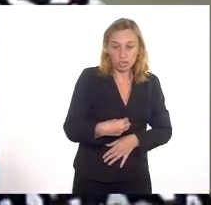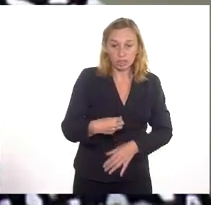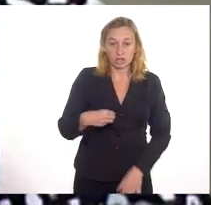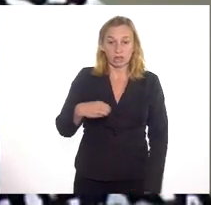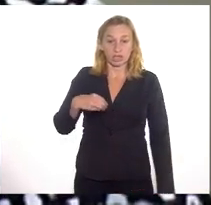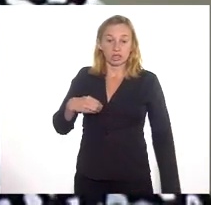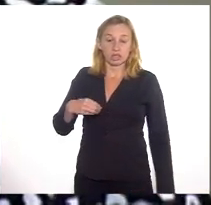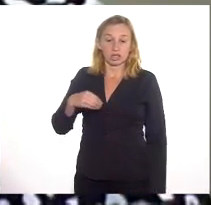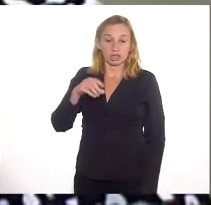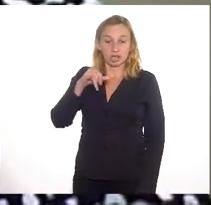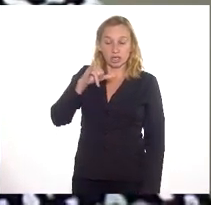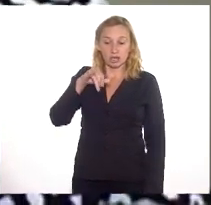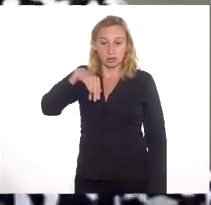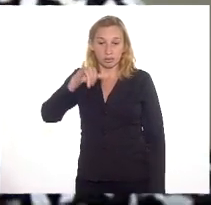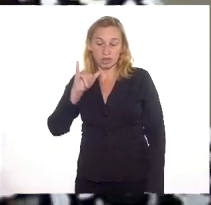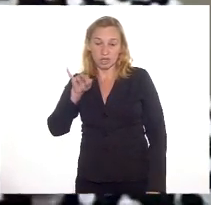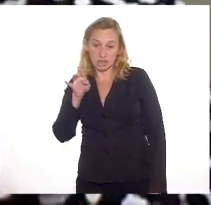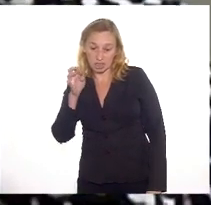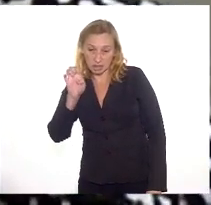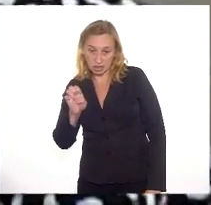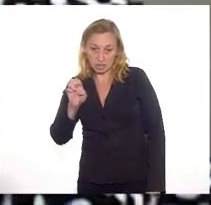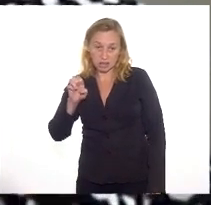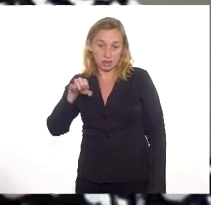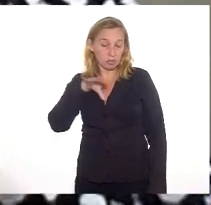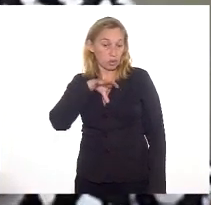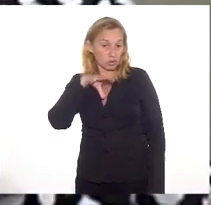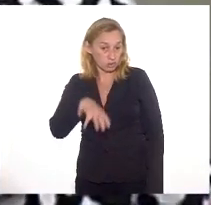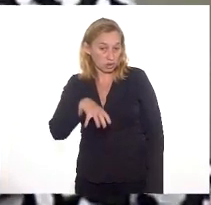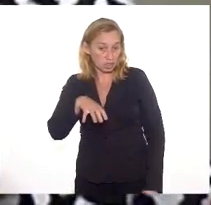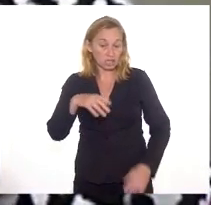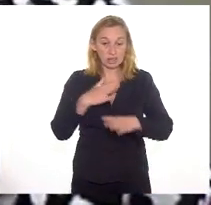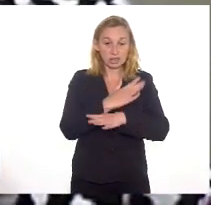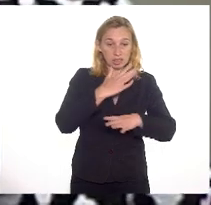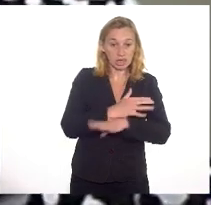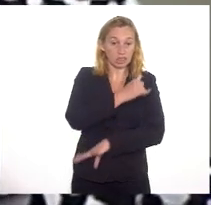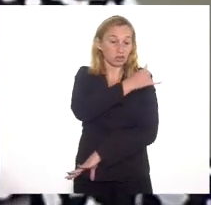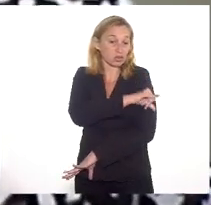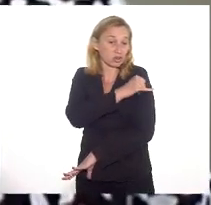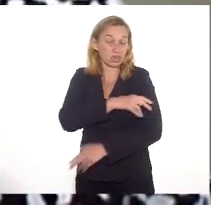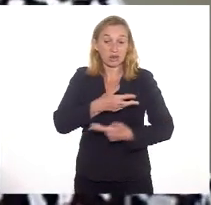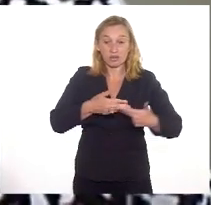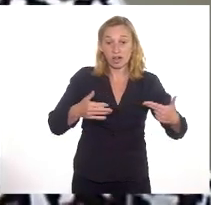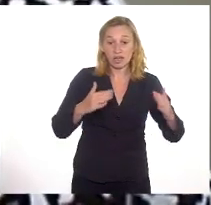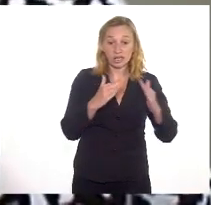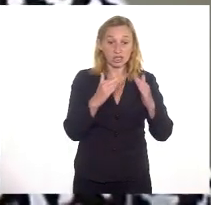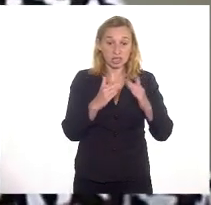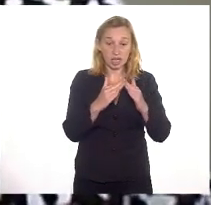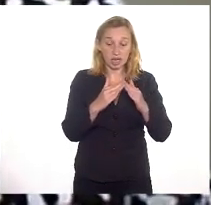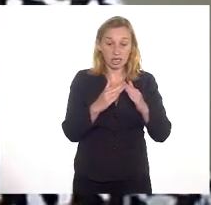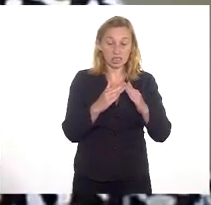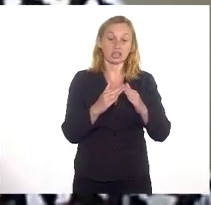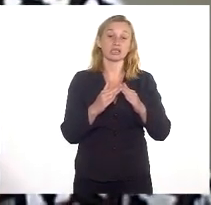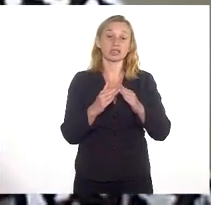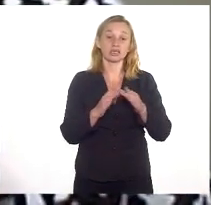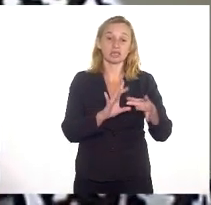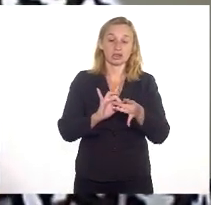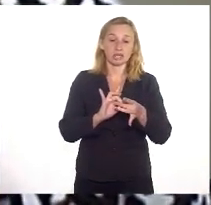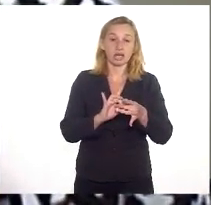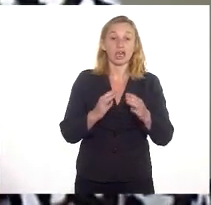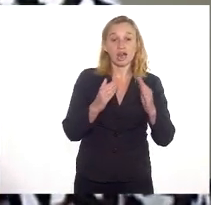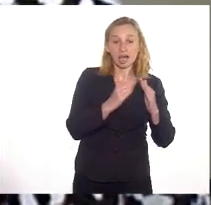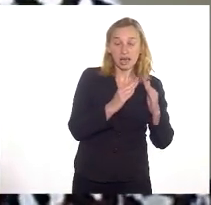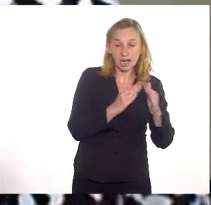portugueses, e os portugueses na cidade do Rio de Janeiro mantêm várias casas associativas, dentre elas a Casa